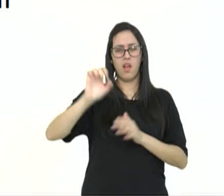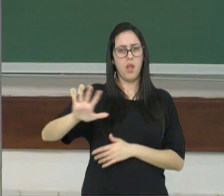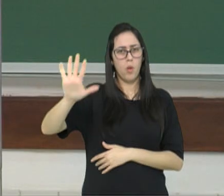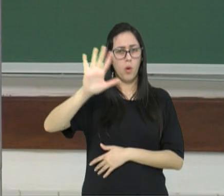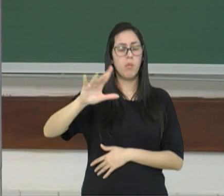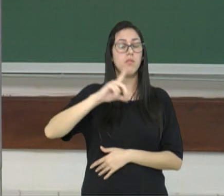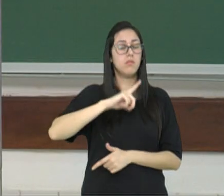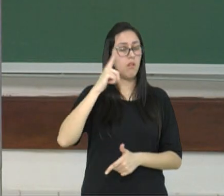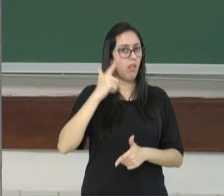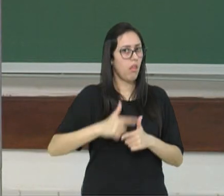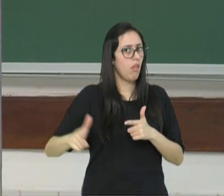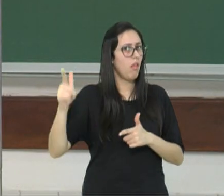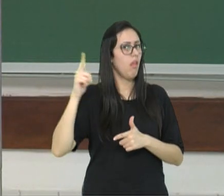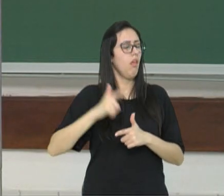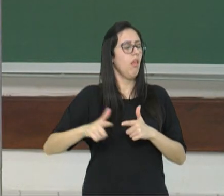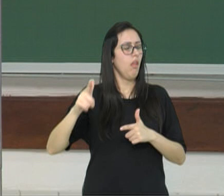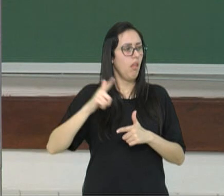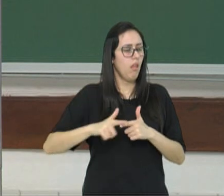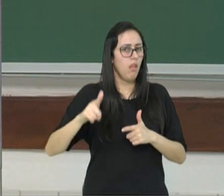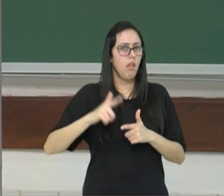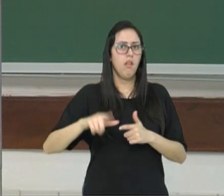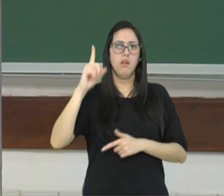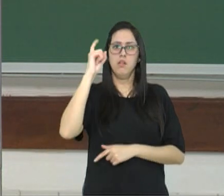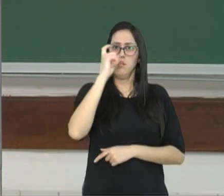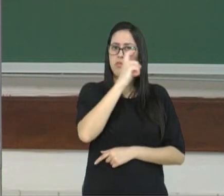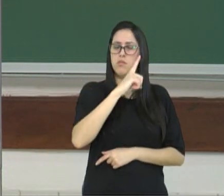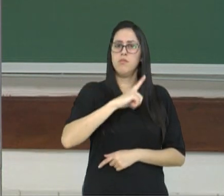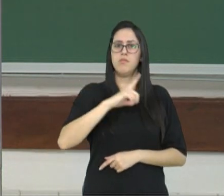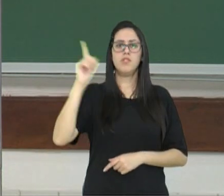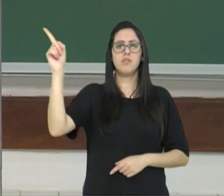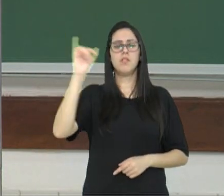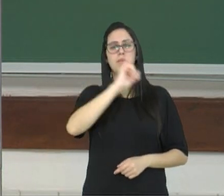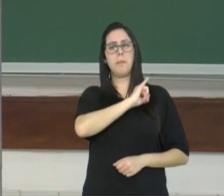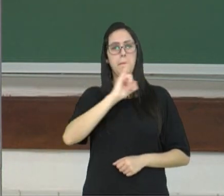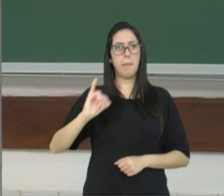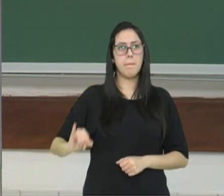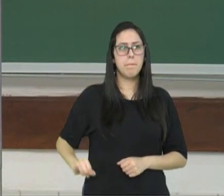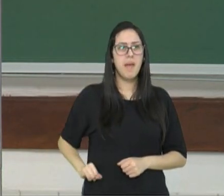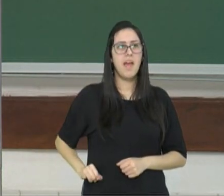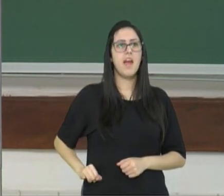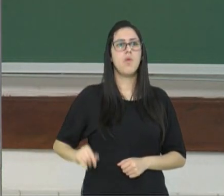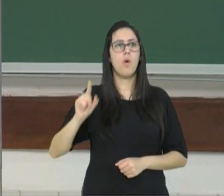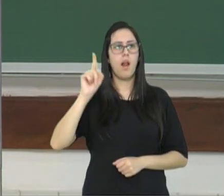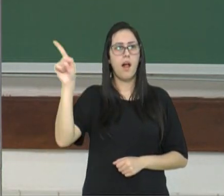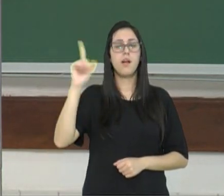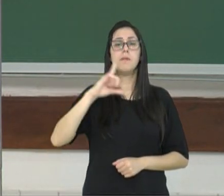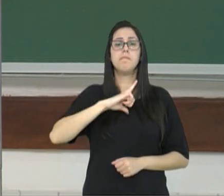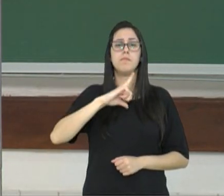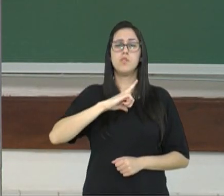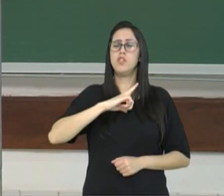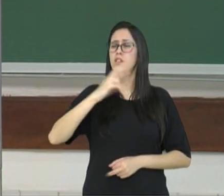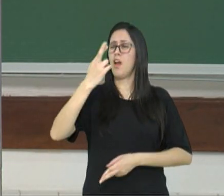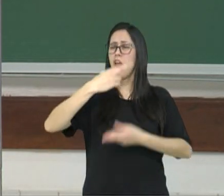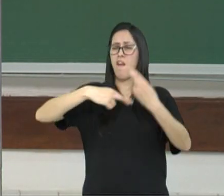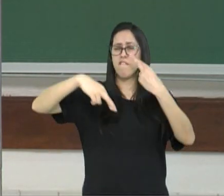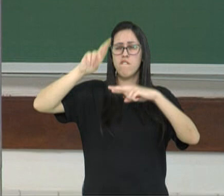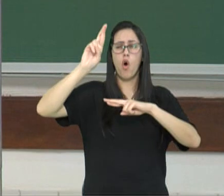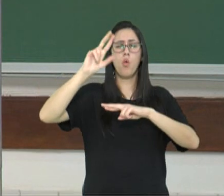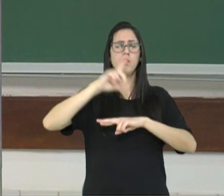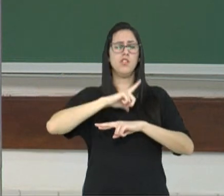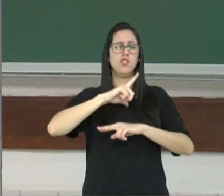bastante conturbado. O período pós-Império Napoleônico foi um período que houveram várias revoltas e